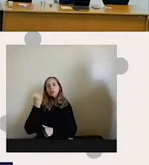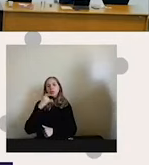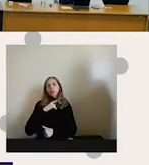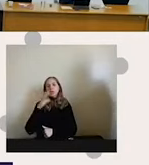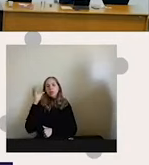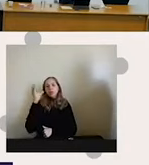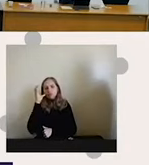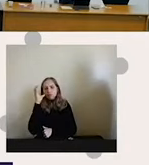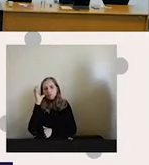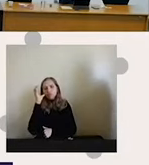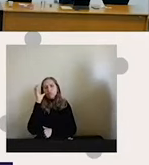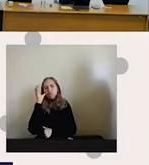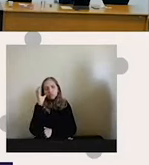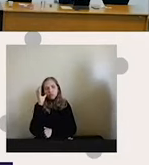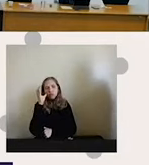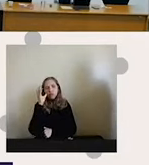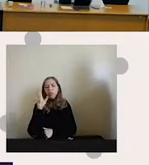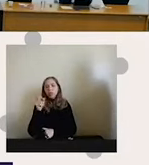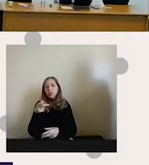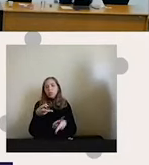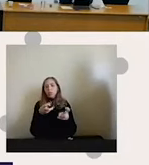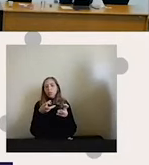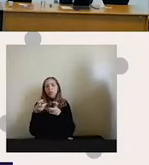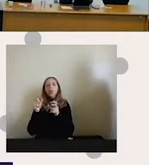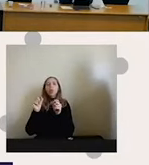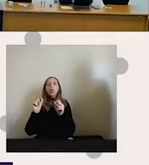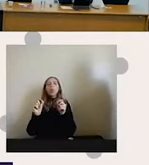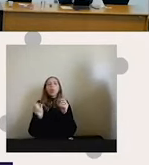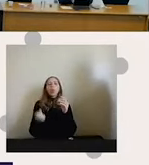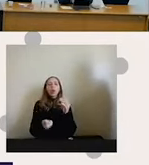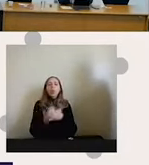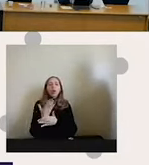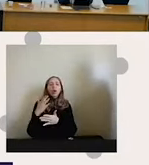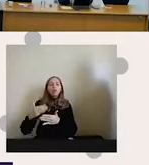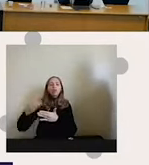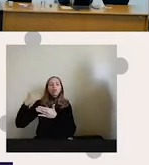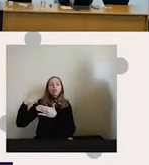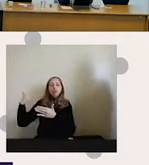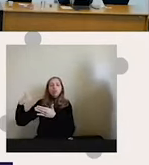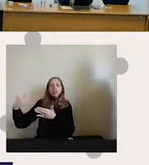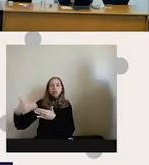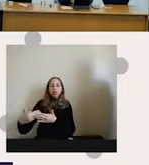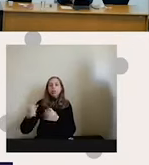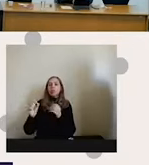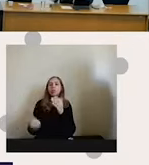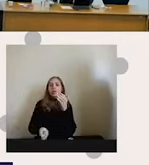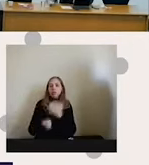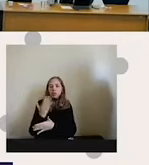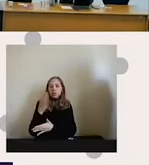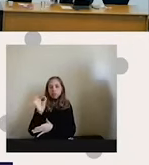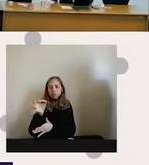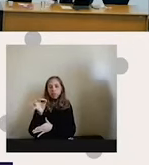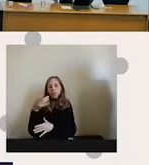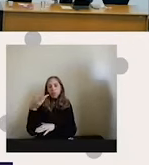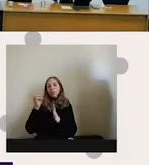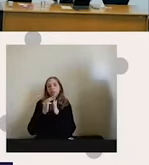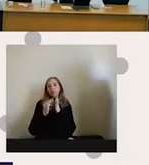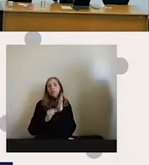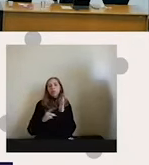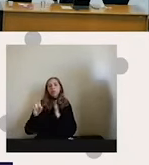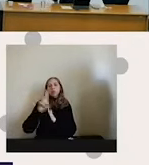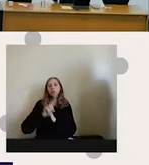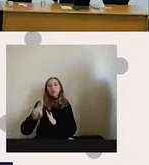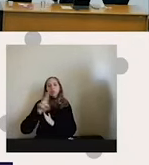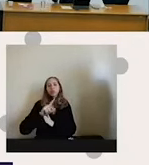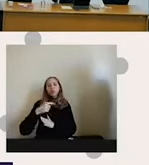de notar qual foi o fato ponte que desencadeou, né? Essa metodologia que eu utilizo é uma metodologia que